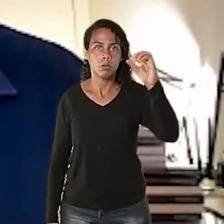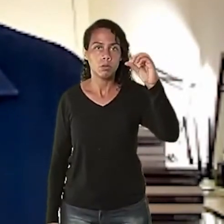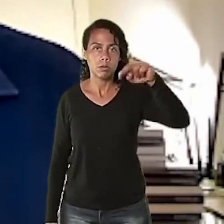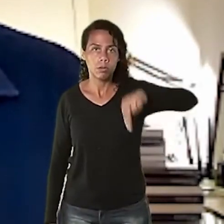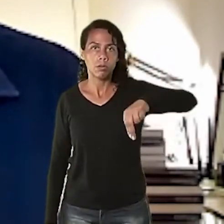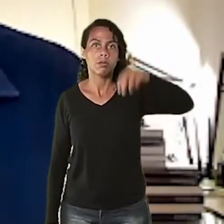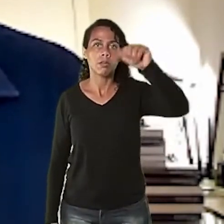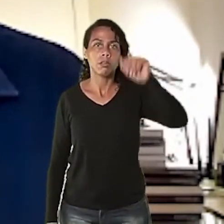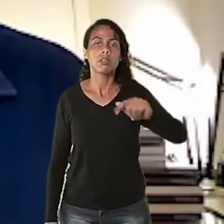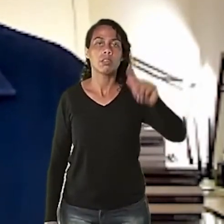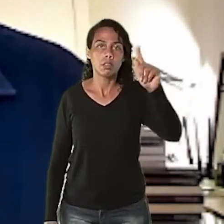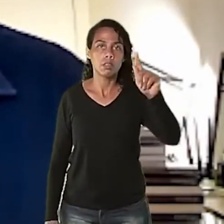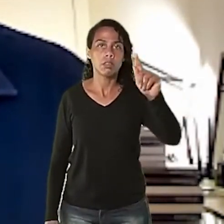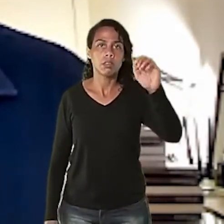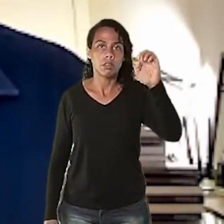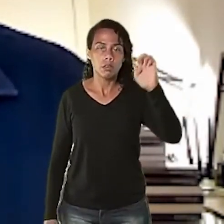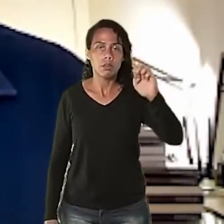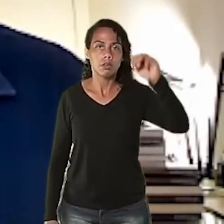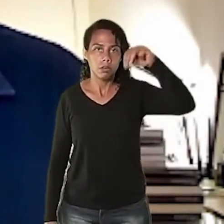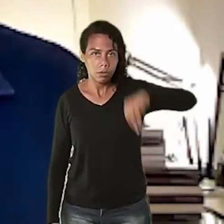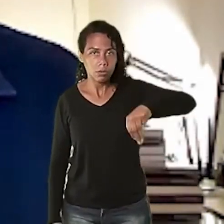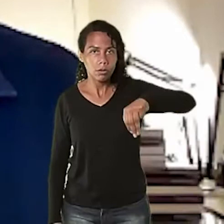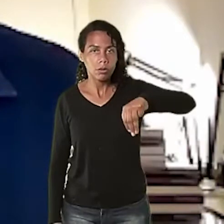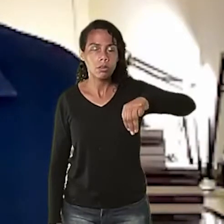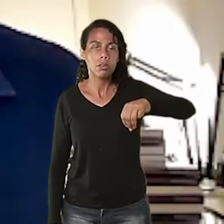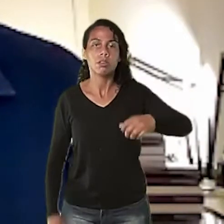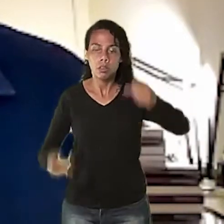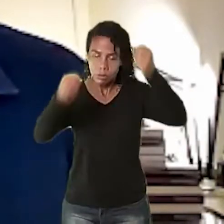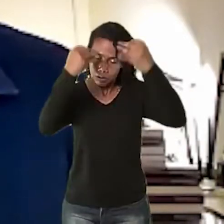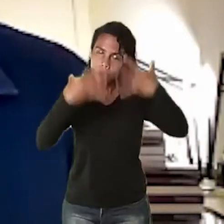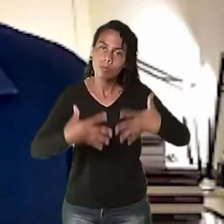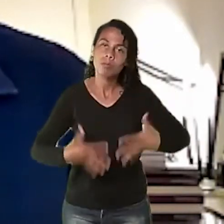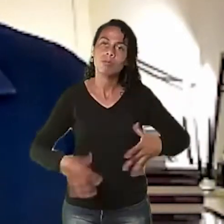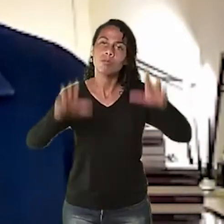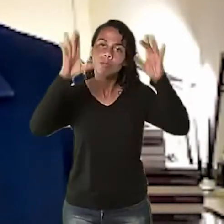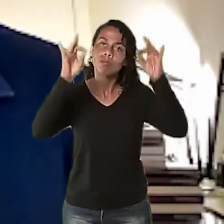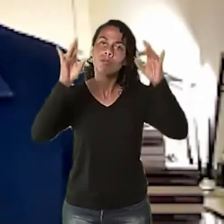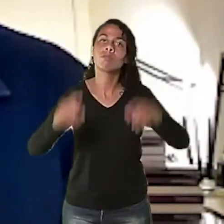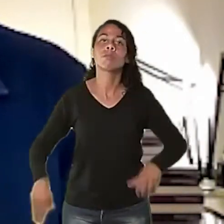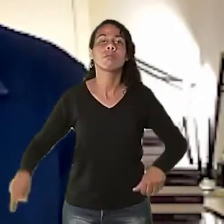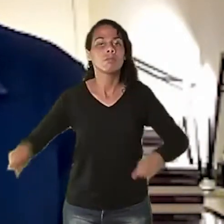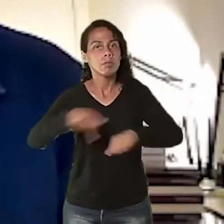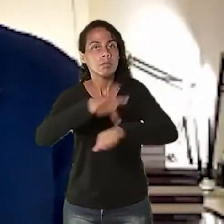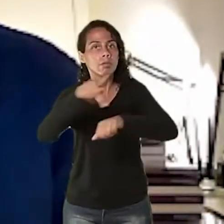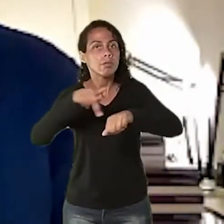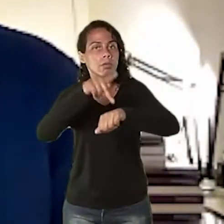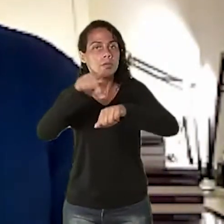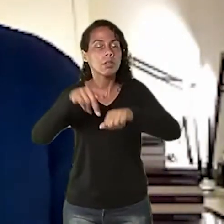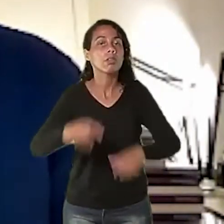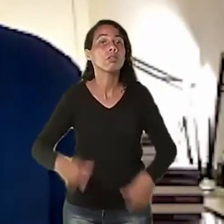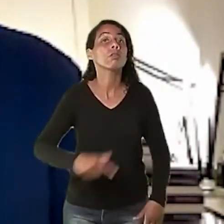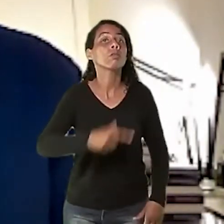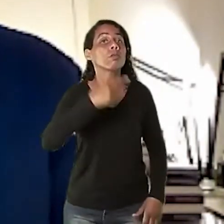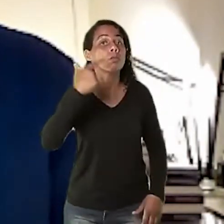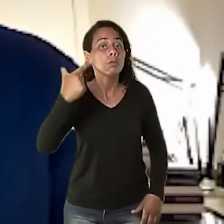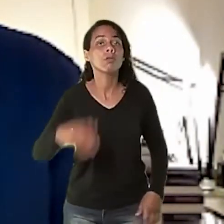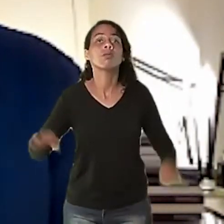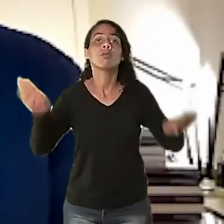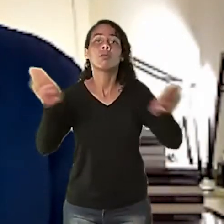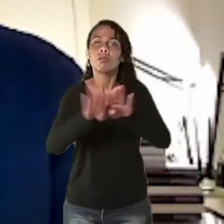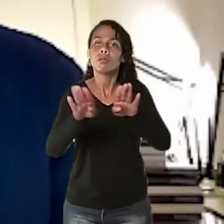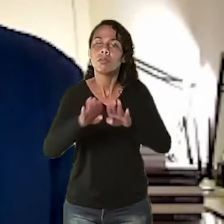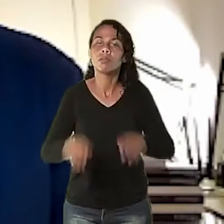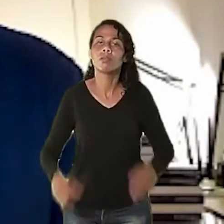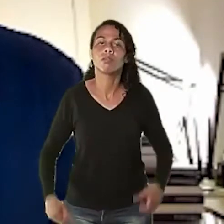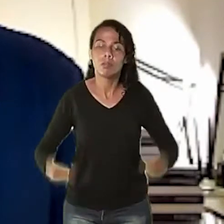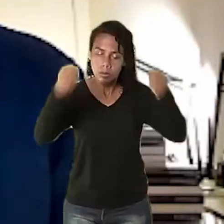Paris, do Segundo Império, o Barão Haussmann, Reformas Urbanas, esse personagem novo que é o cronista. E a